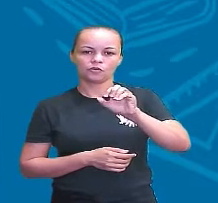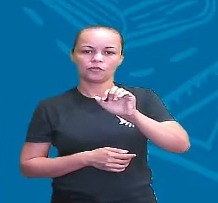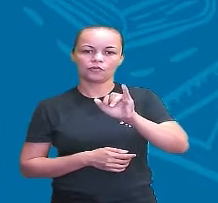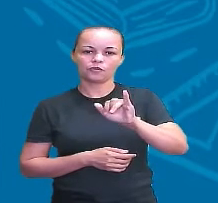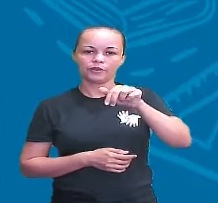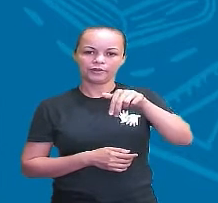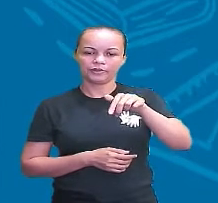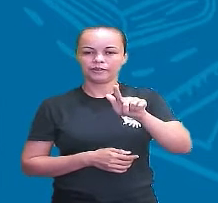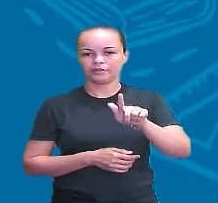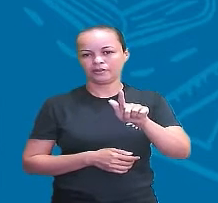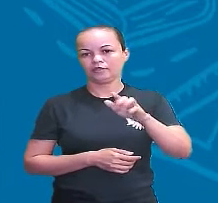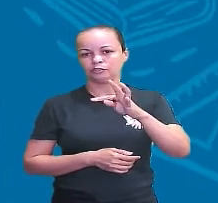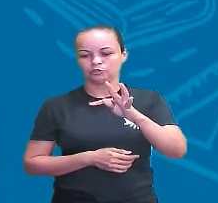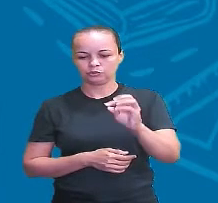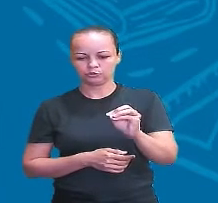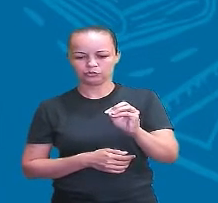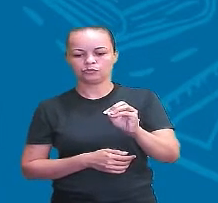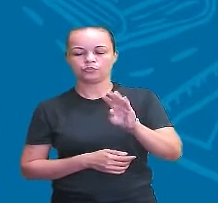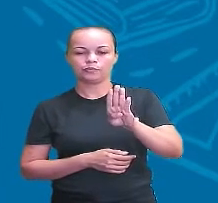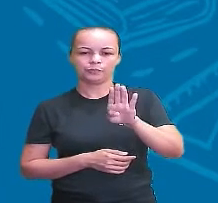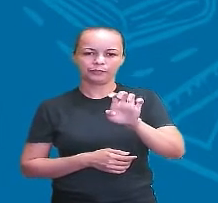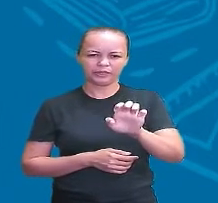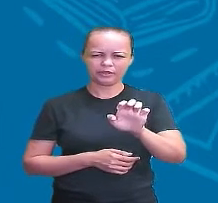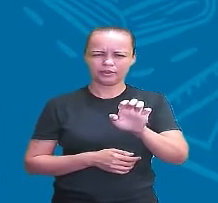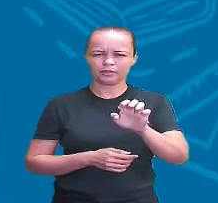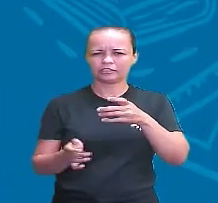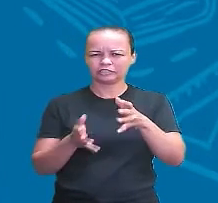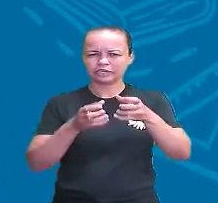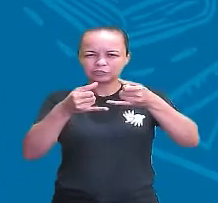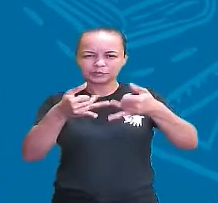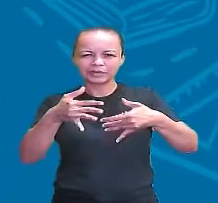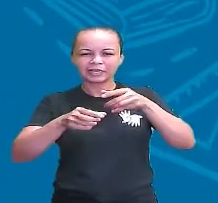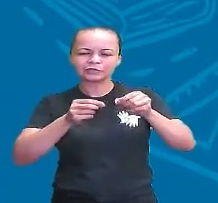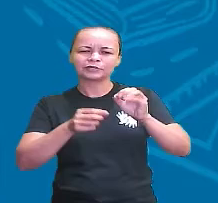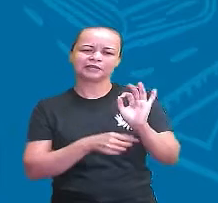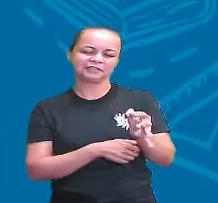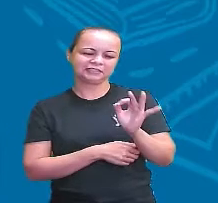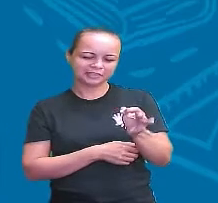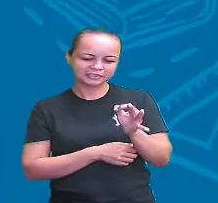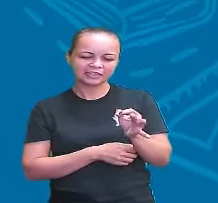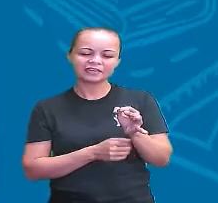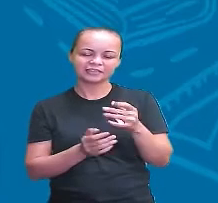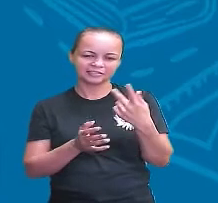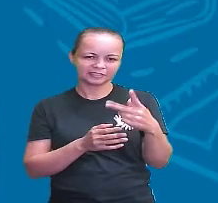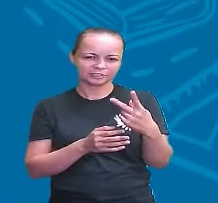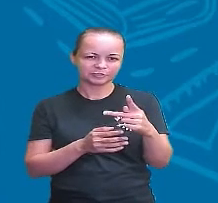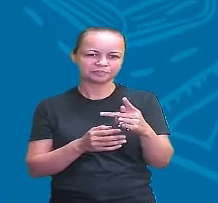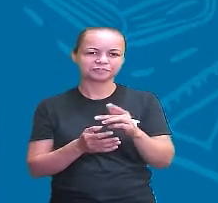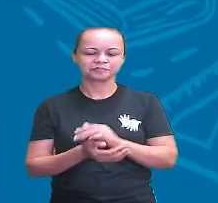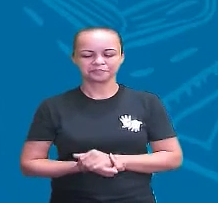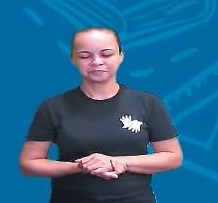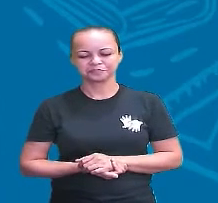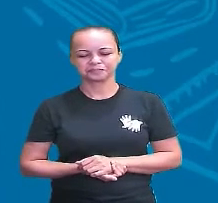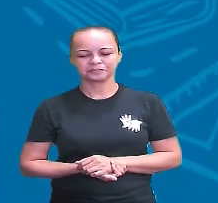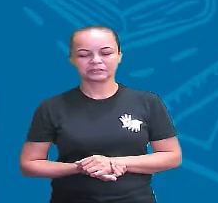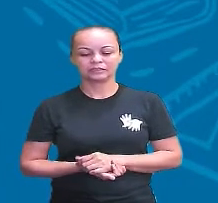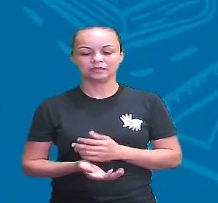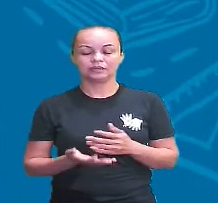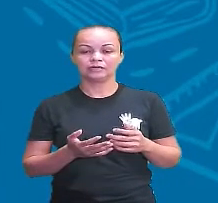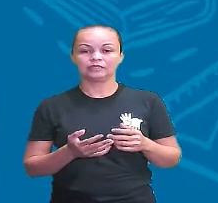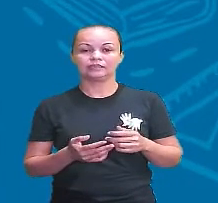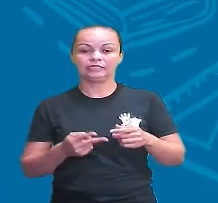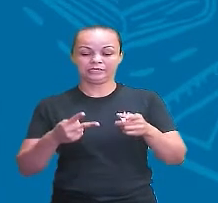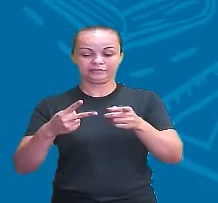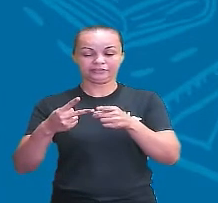ia atrasar novamente, então já deu a certeza de que dá com quem? Com a partícula going to. E